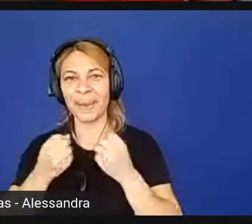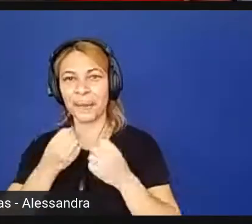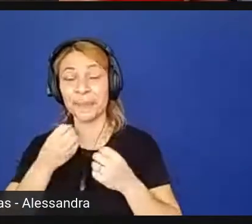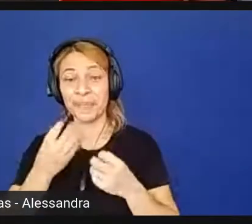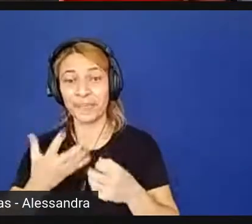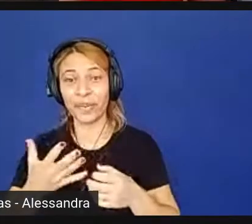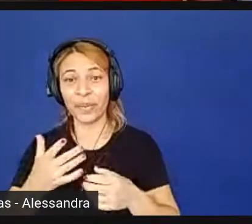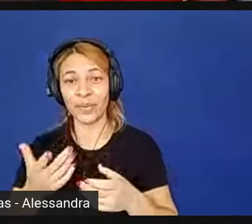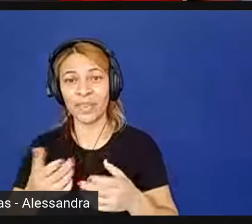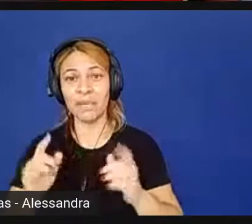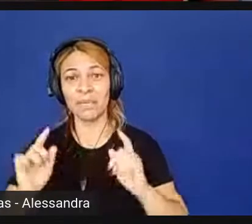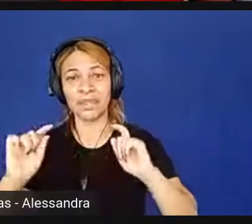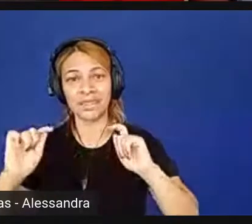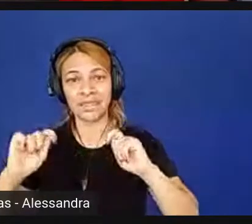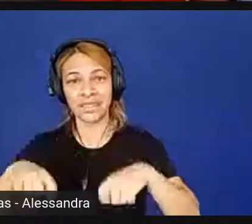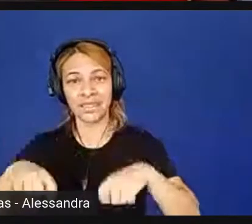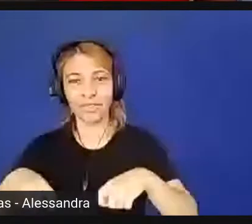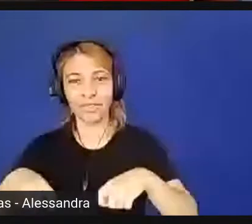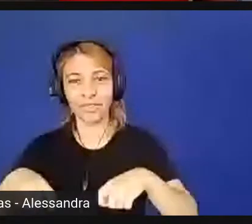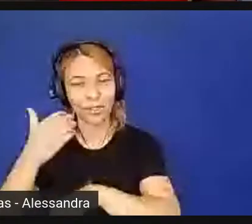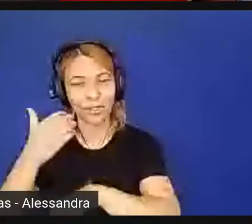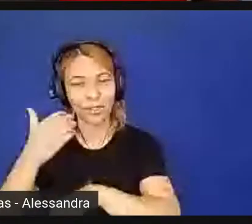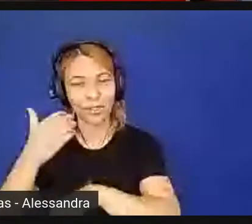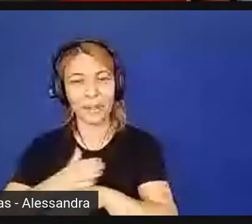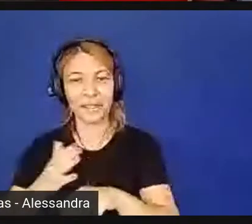ser mais efetivo na prática, assim que eu vejo.